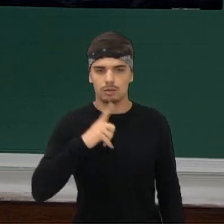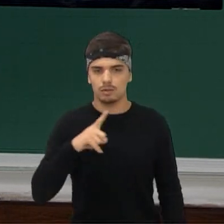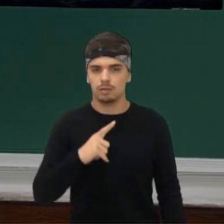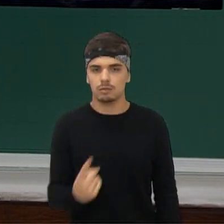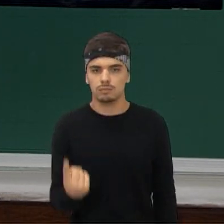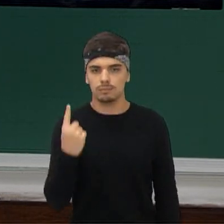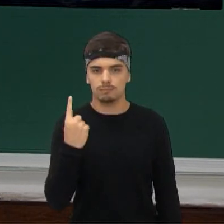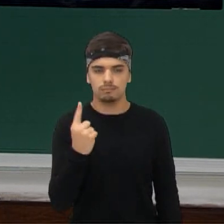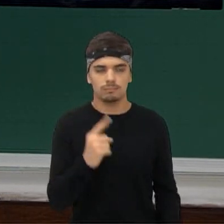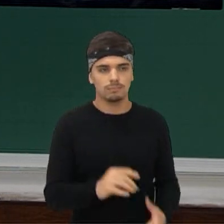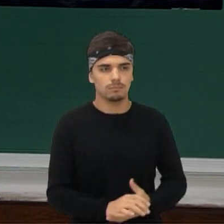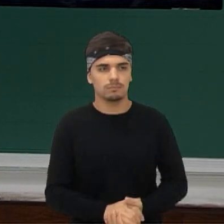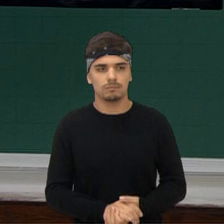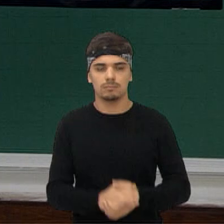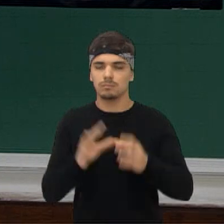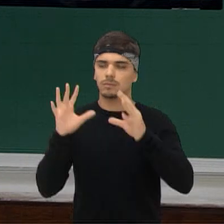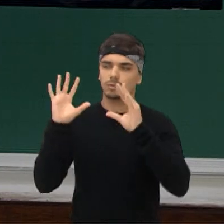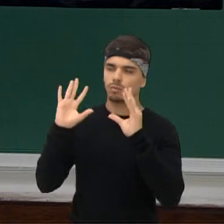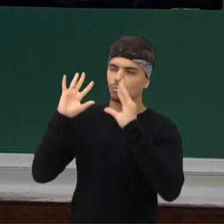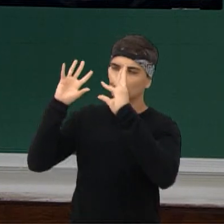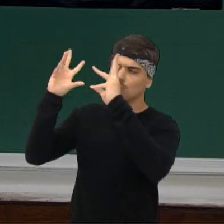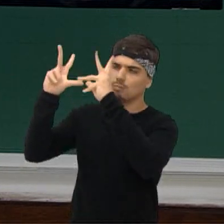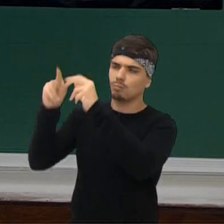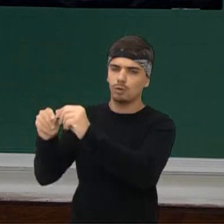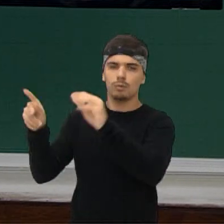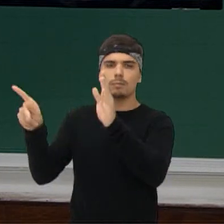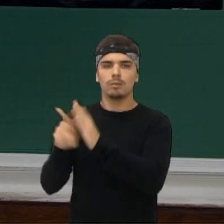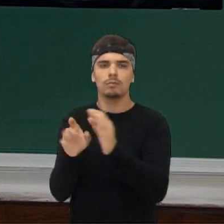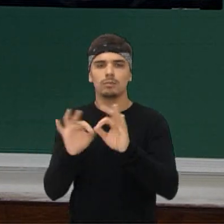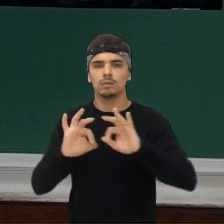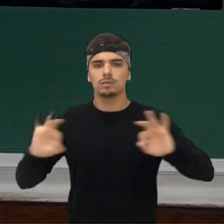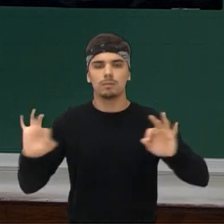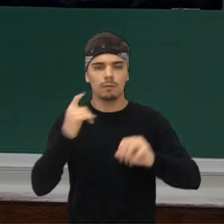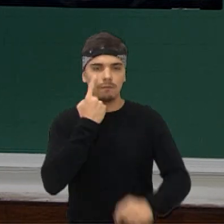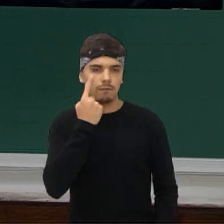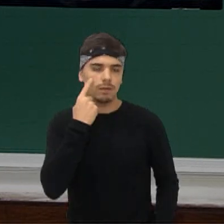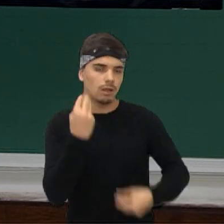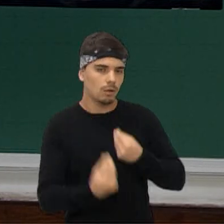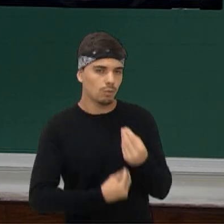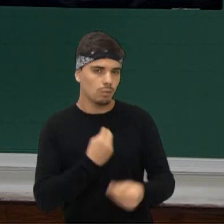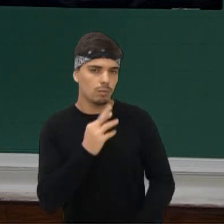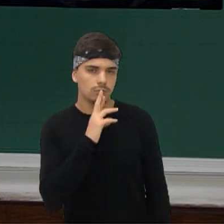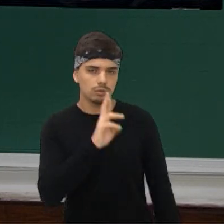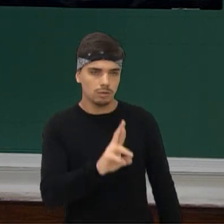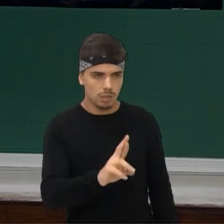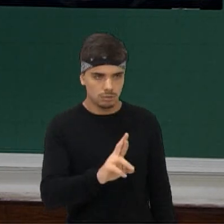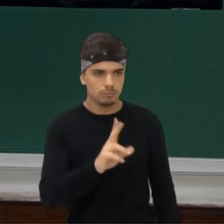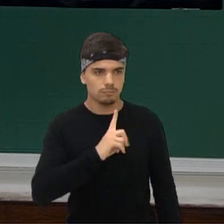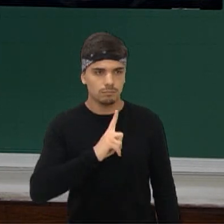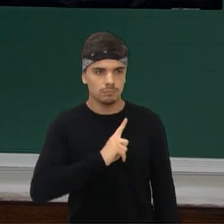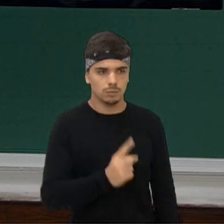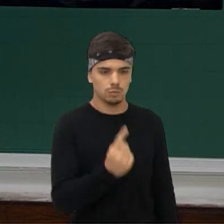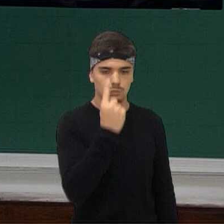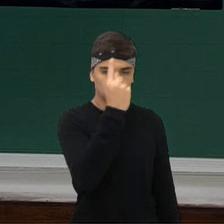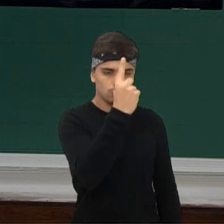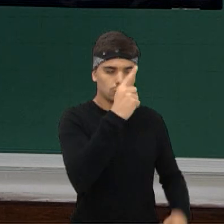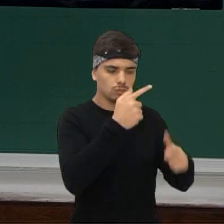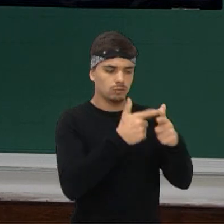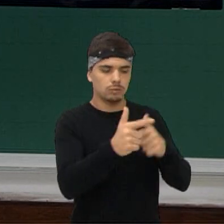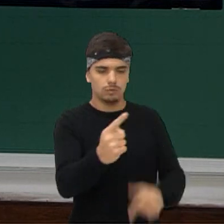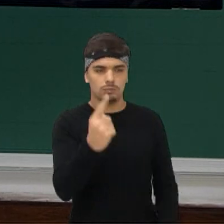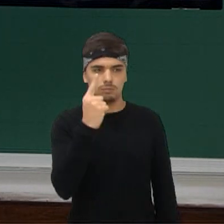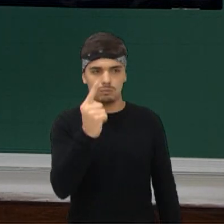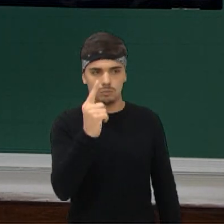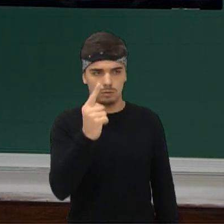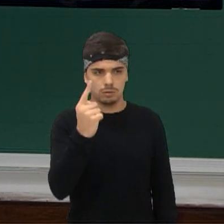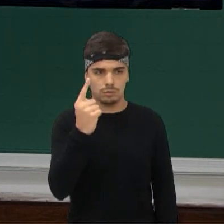1. Então, de toda essa simplificação, veja como é que resultou. 1 dividido por 1, né,